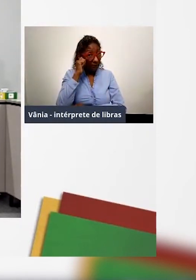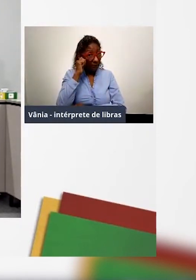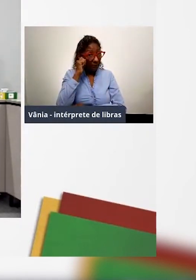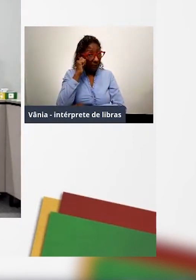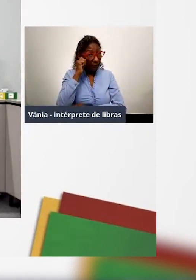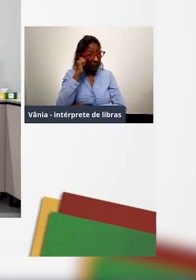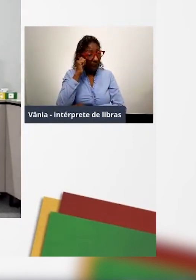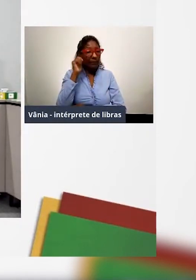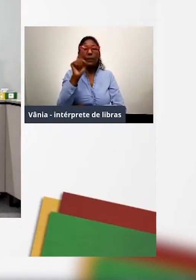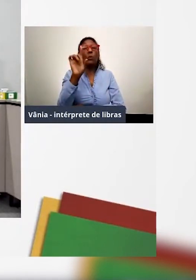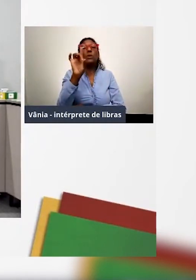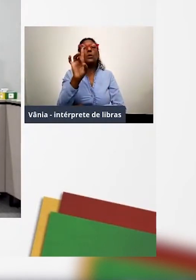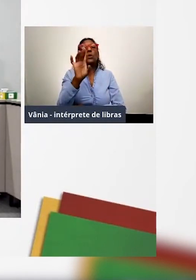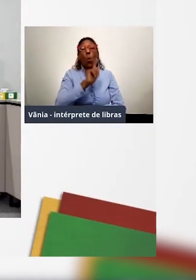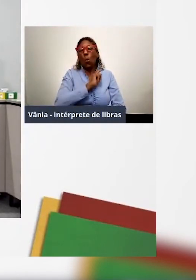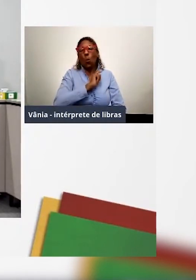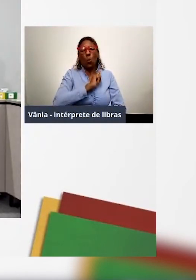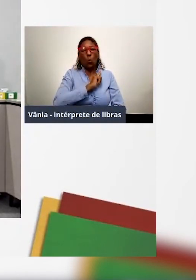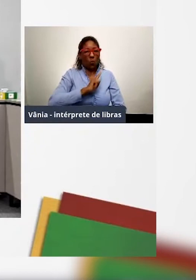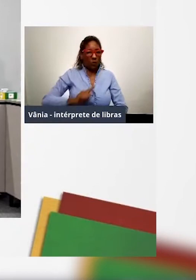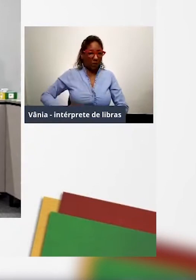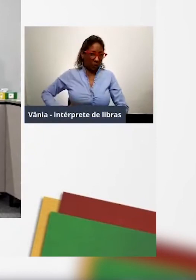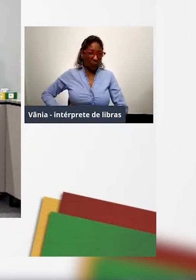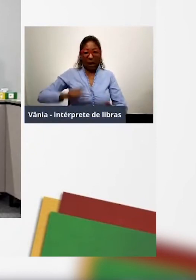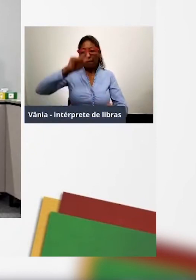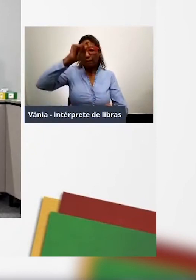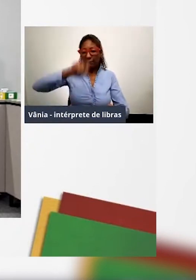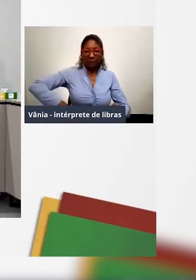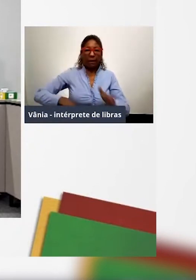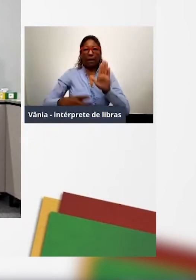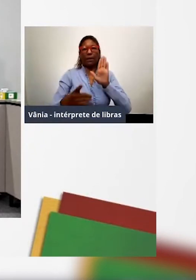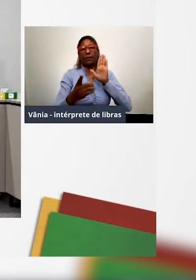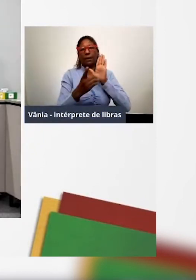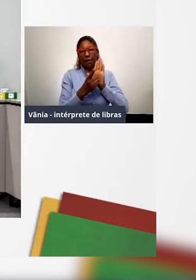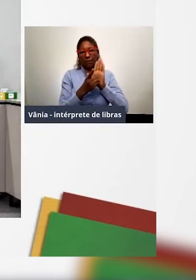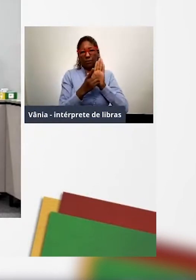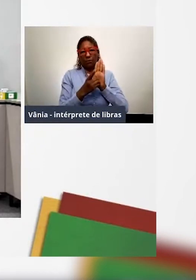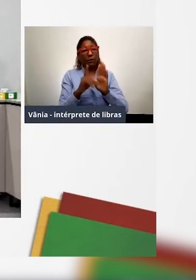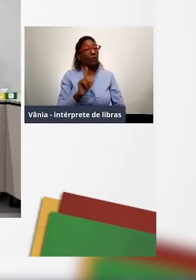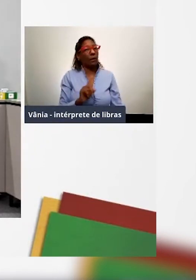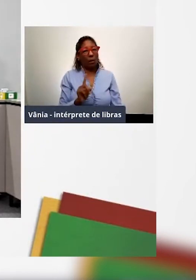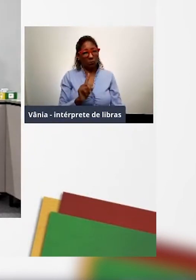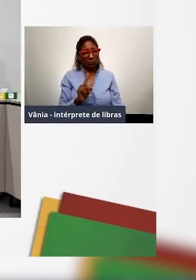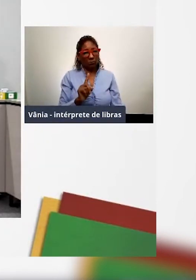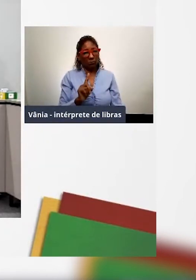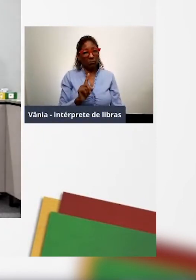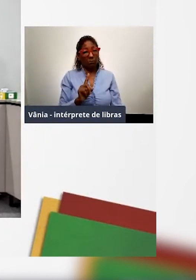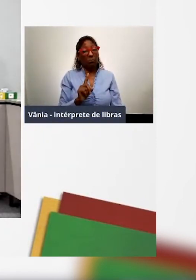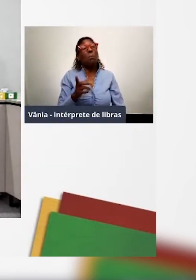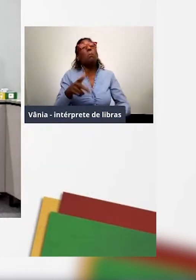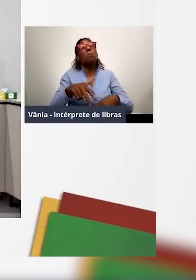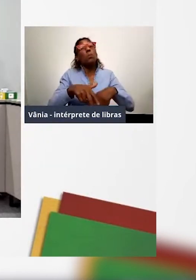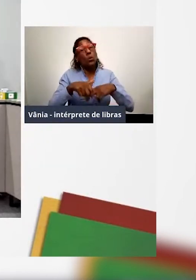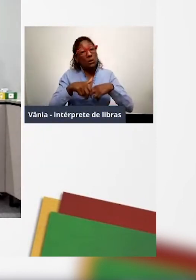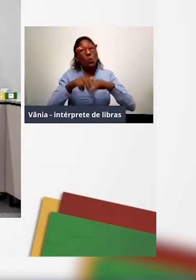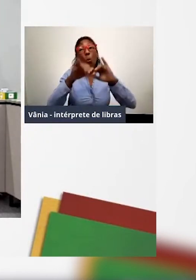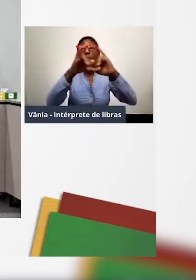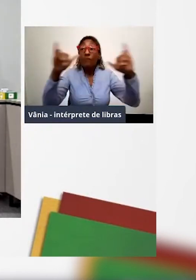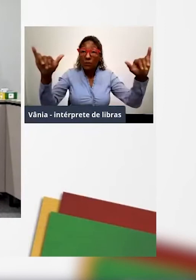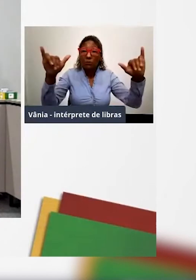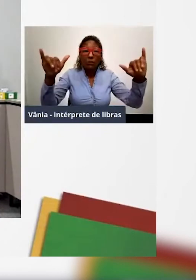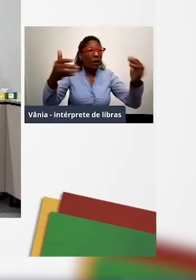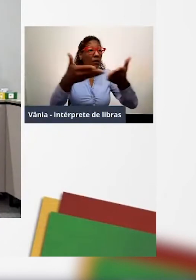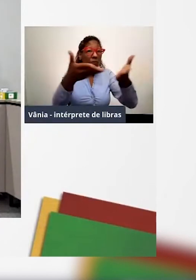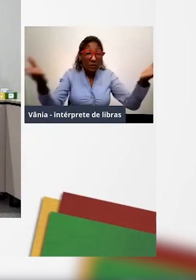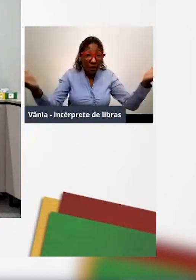Mas não basta o governador assinar esse decreto se não houver consciência de todos, e por isso eu demando aqui ao povo gaúcho,